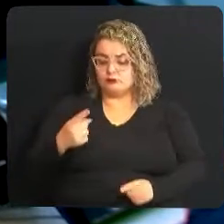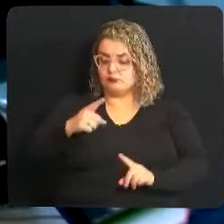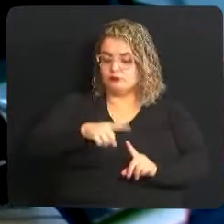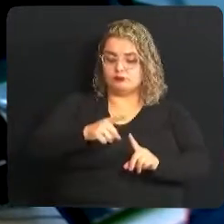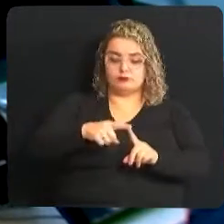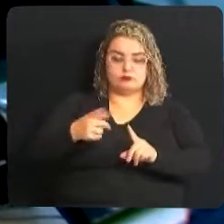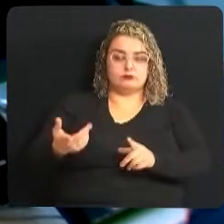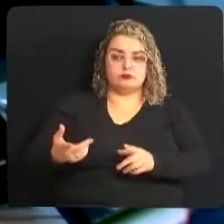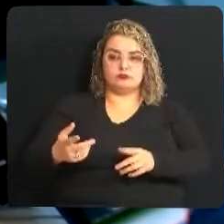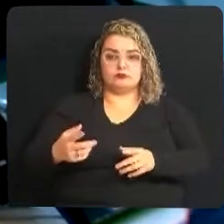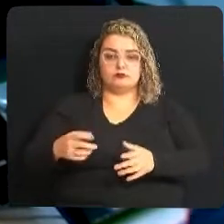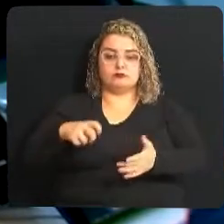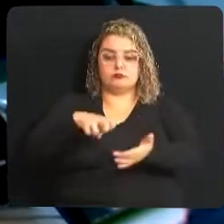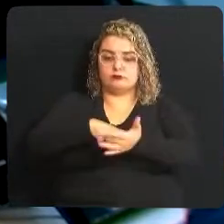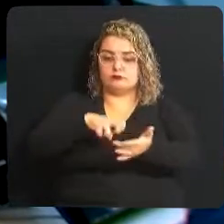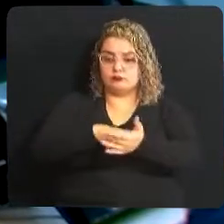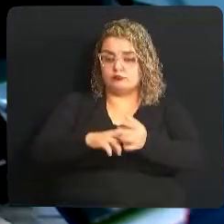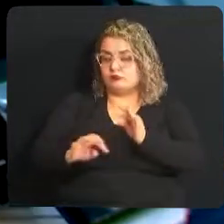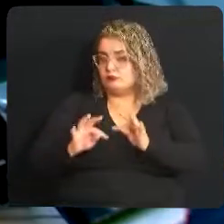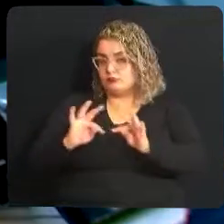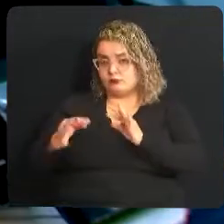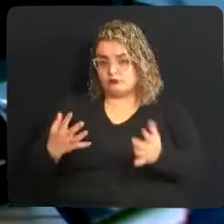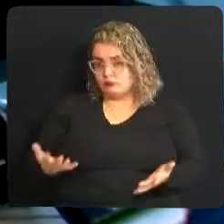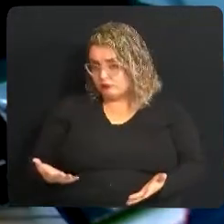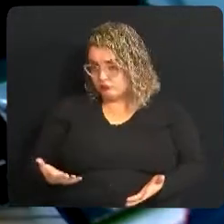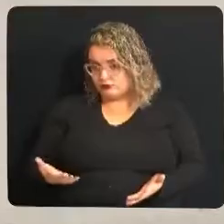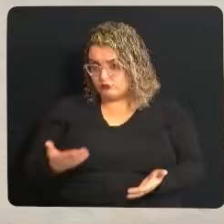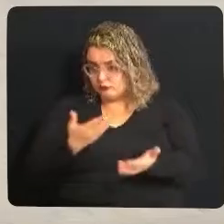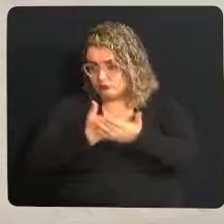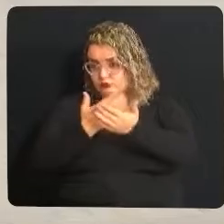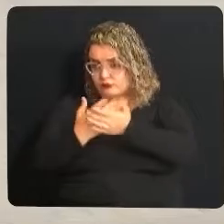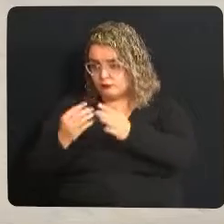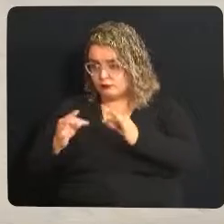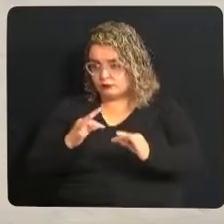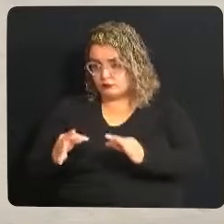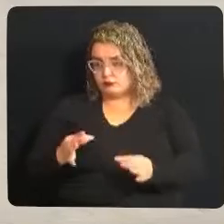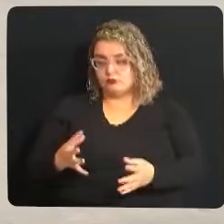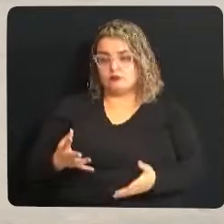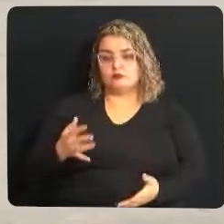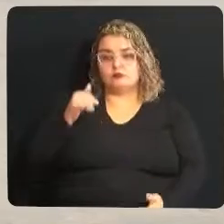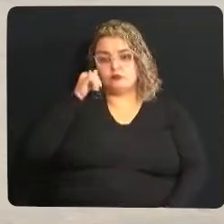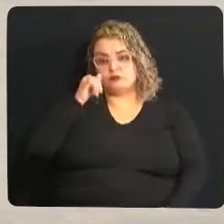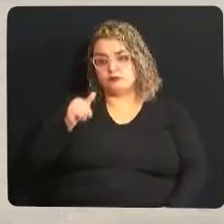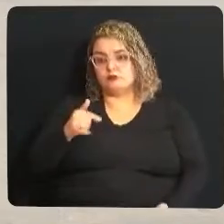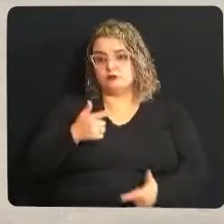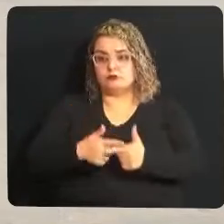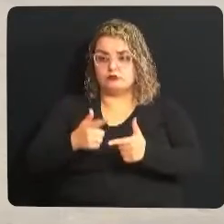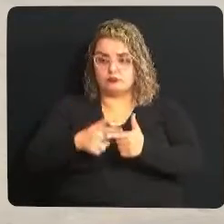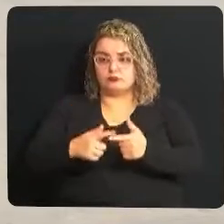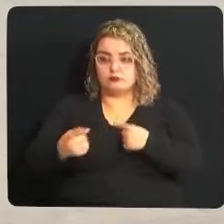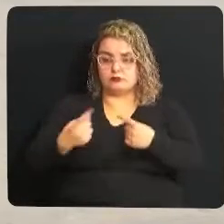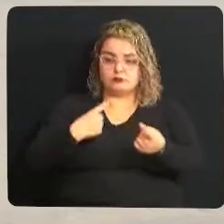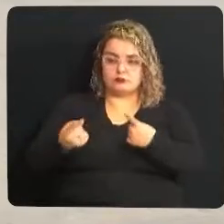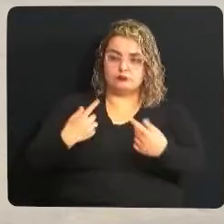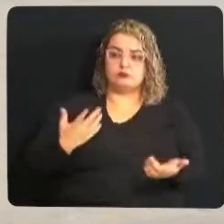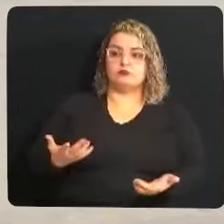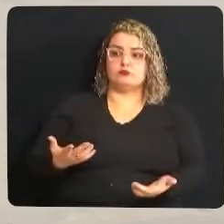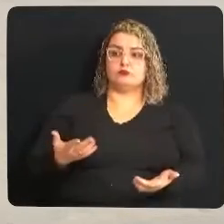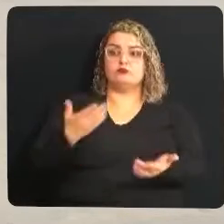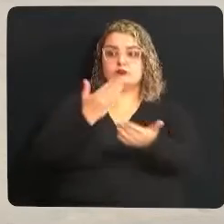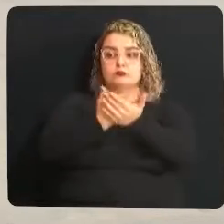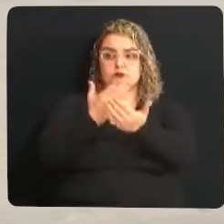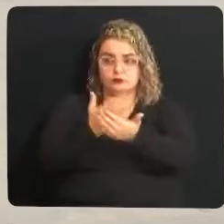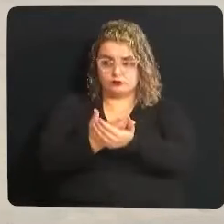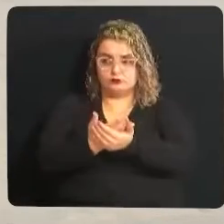trânsito para aumentar a segurança de quem trafega por ali. O trecho que o vereador pede estudos técnicos é esse daqui